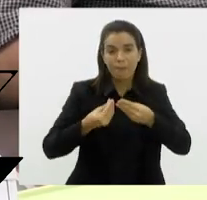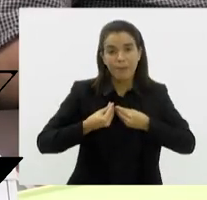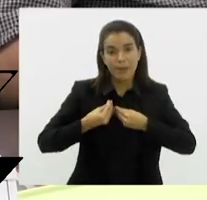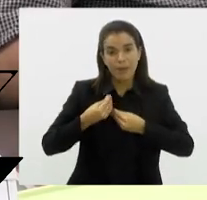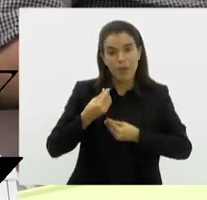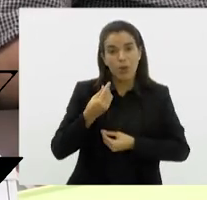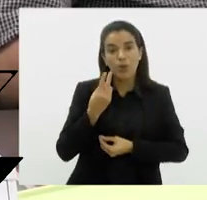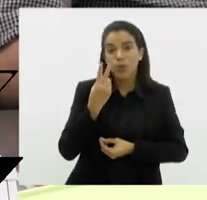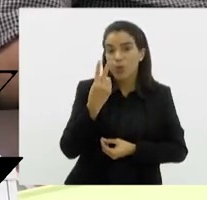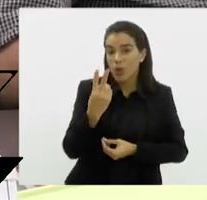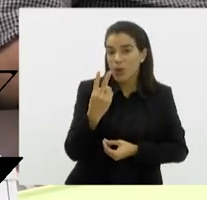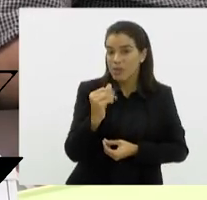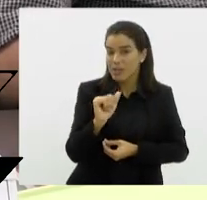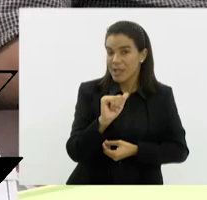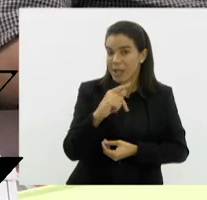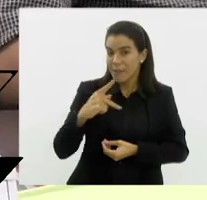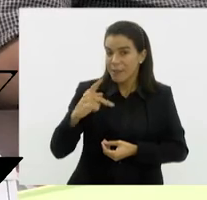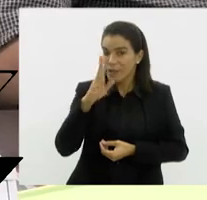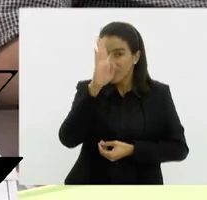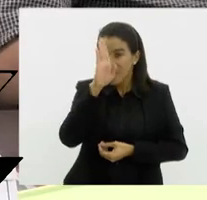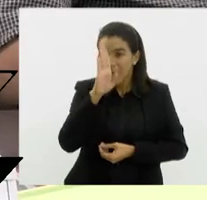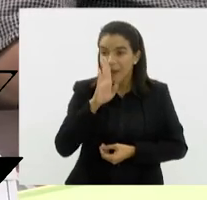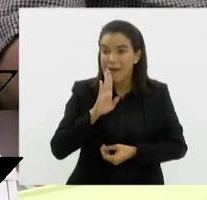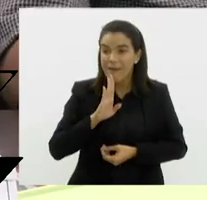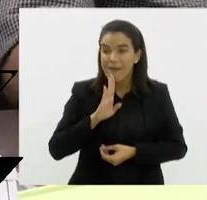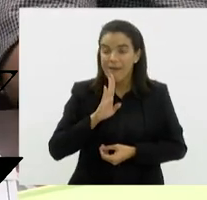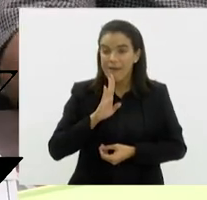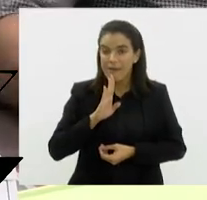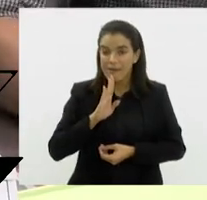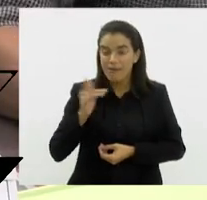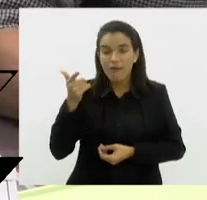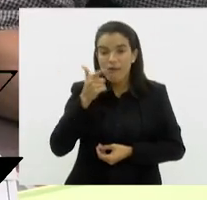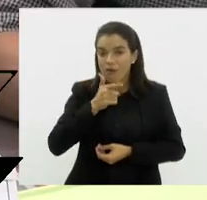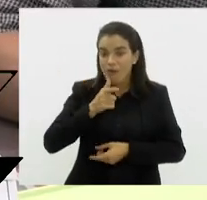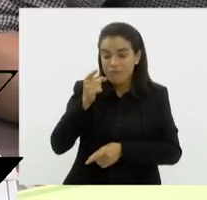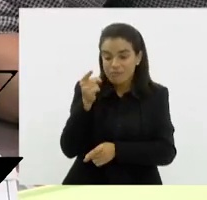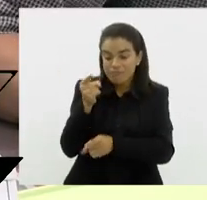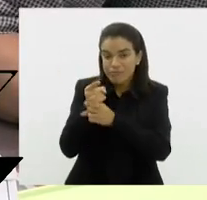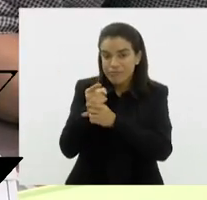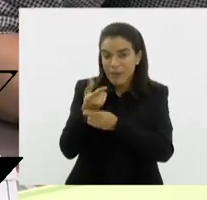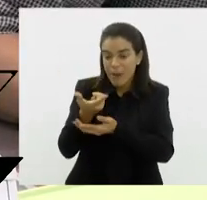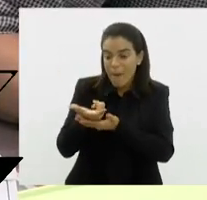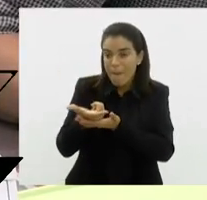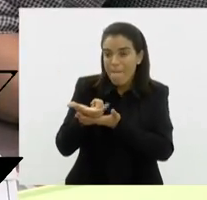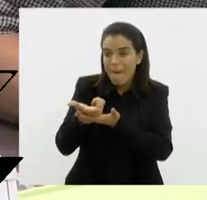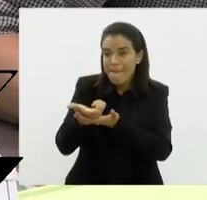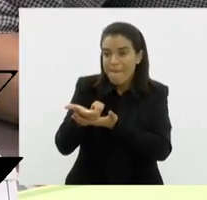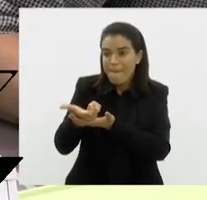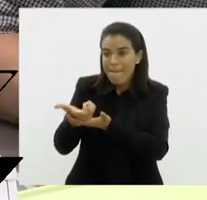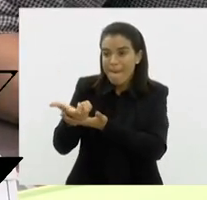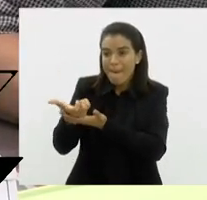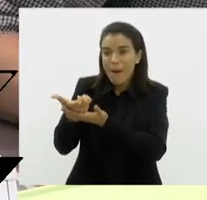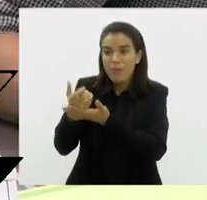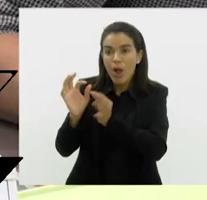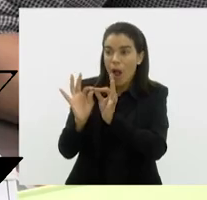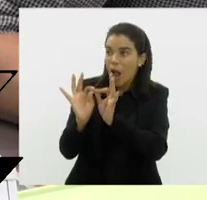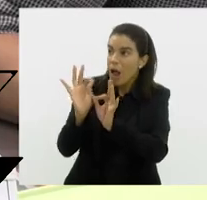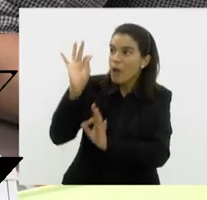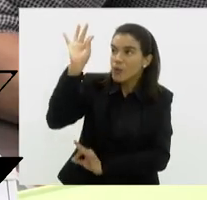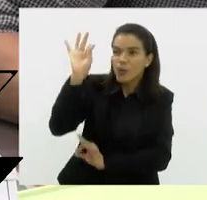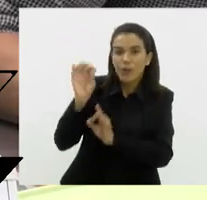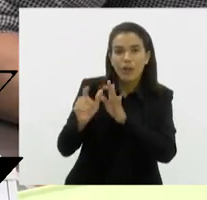dois aplicativos gratuitos que identificam em tempo real a altura dos